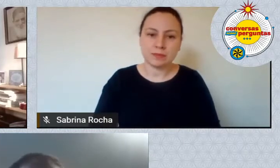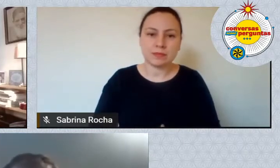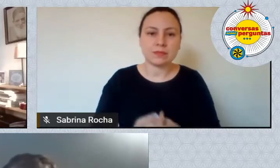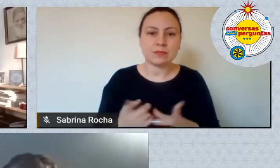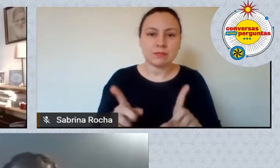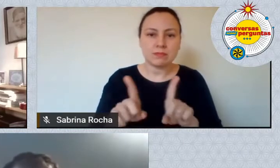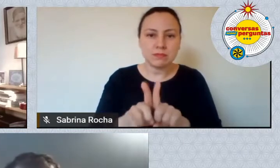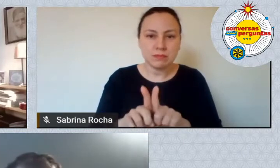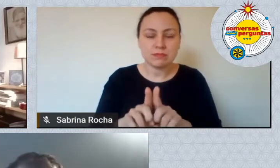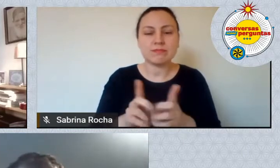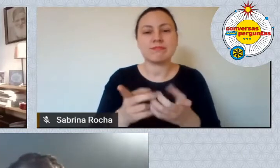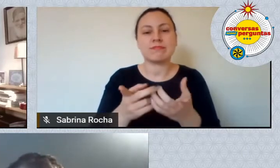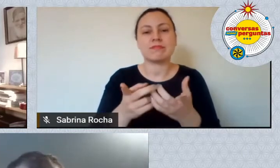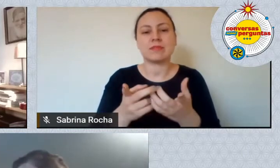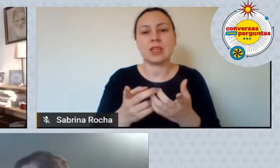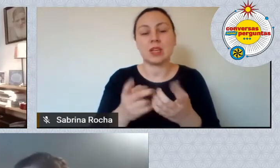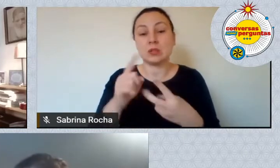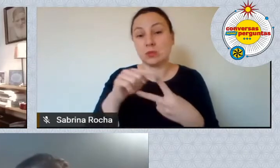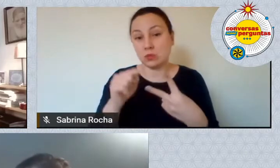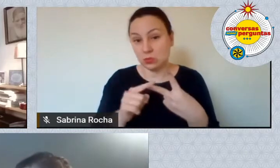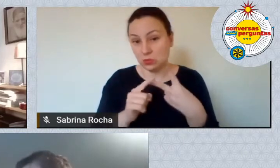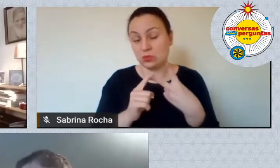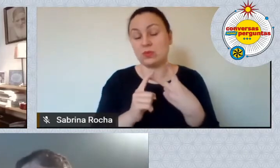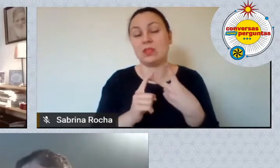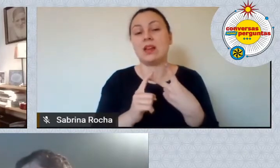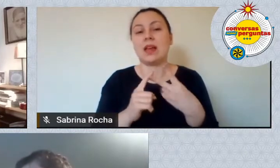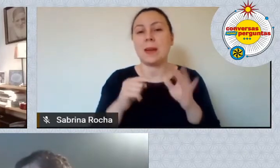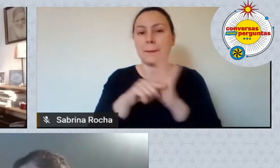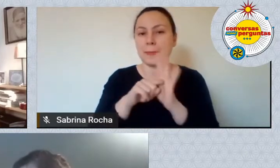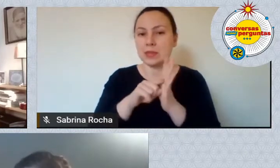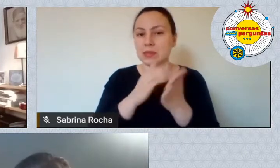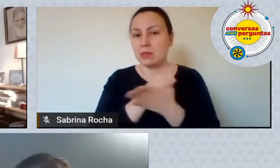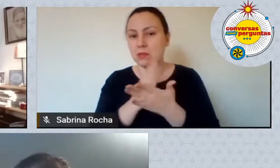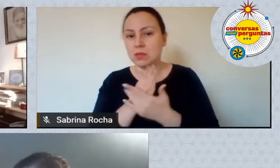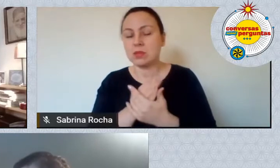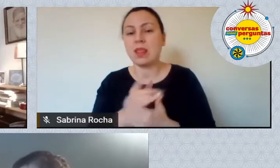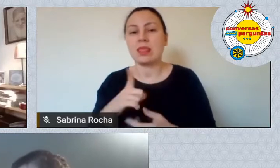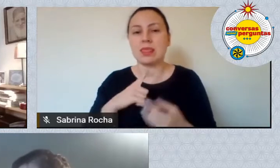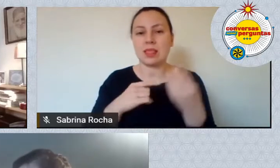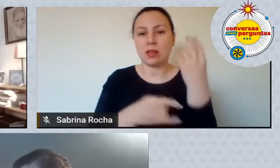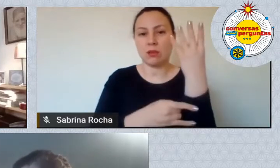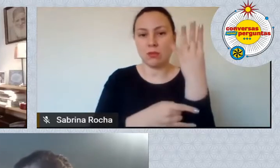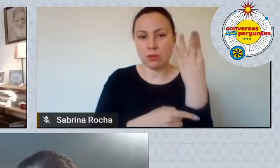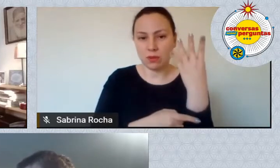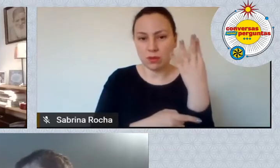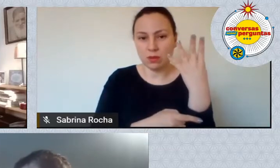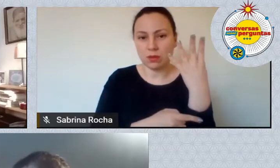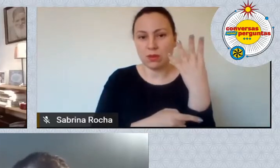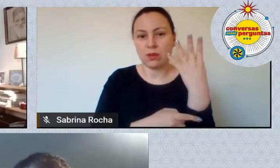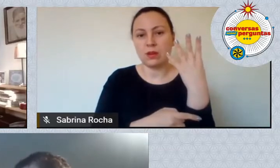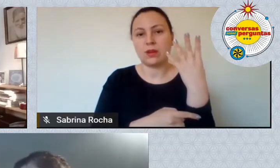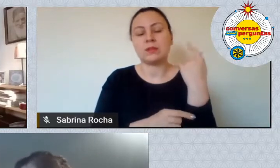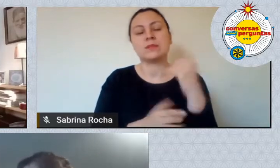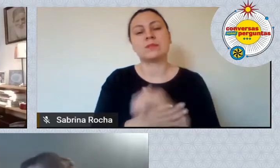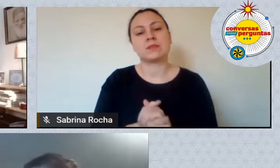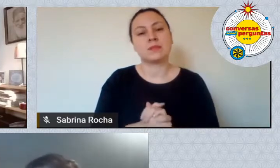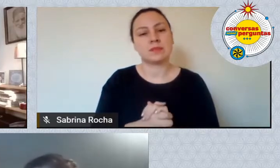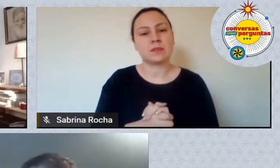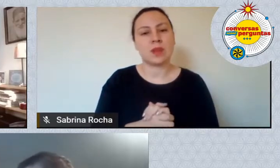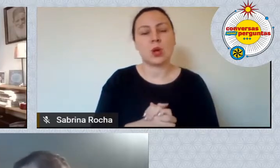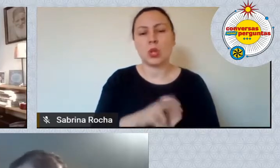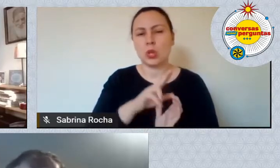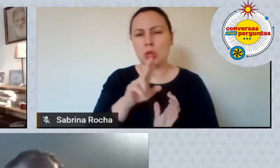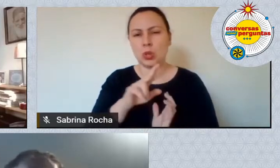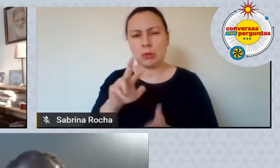que levaram a essa pesquisa aí, que tem o pessoal da UFMG, o Gilson Iannini, Andréa Guerra, tem o pessoal